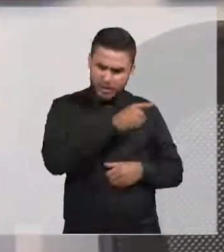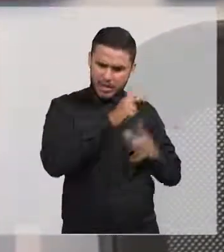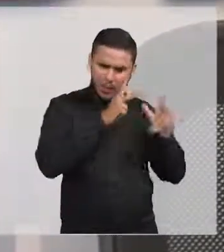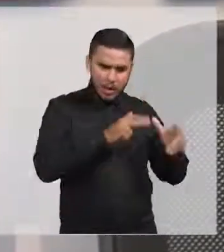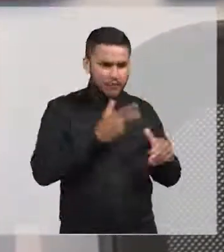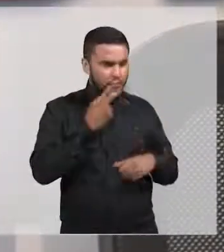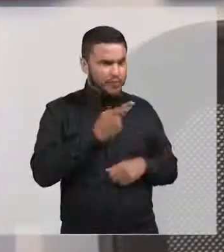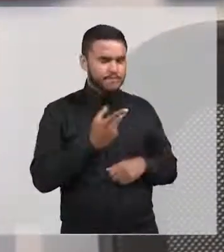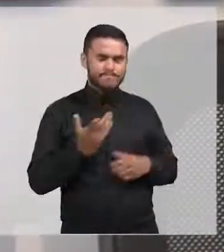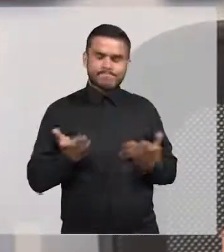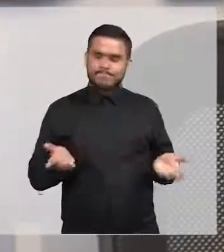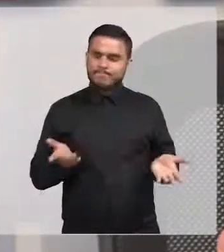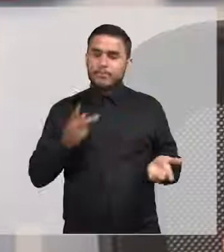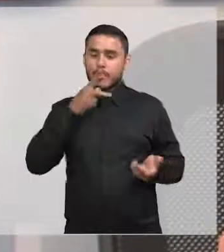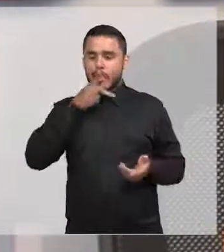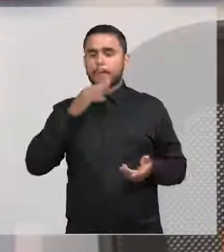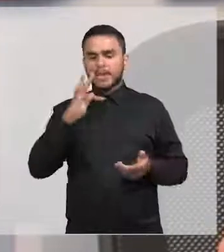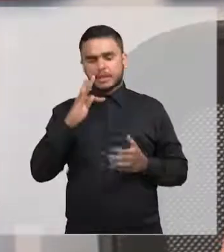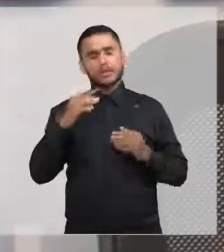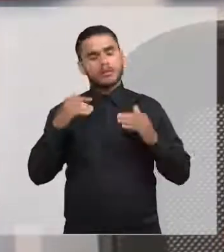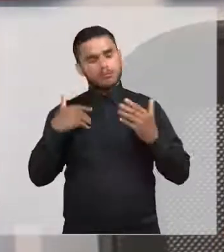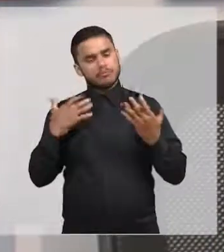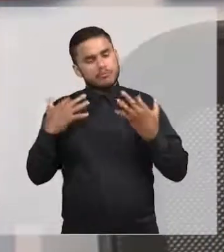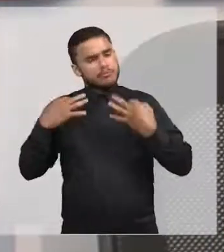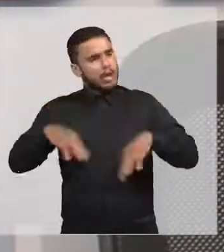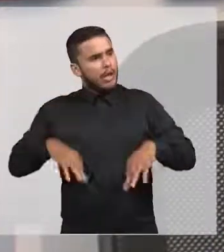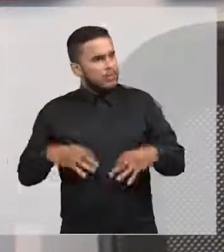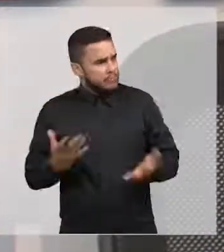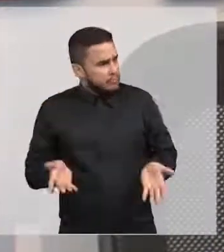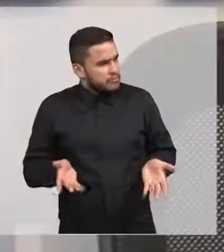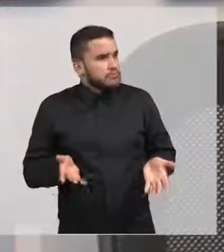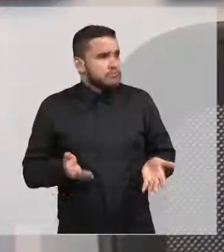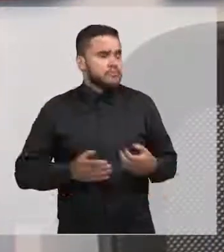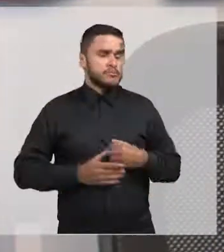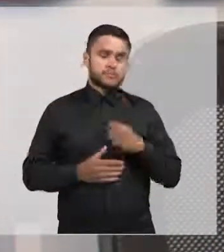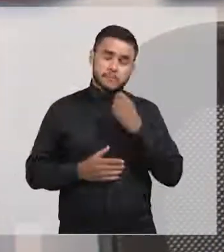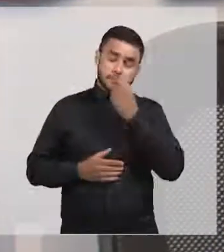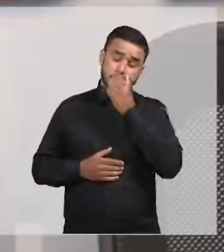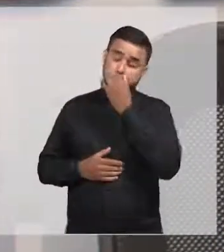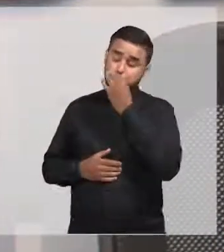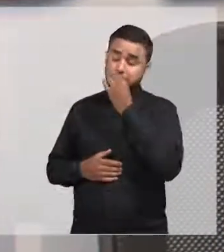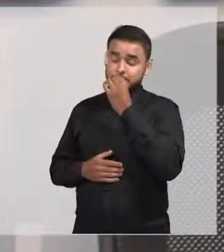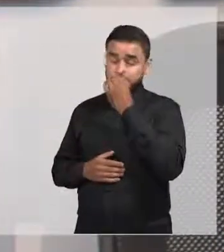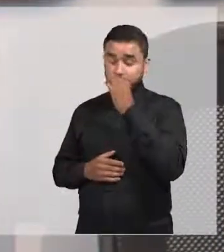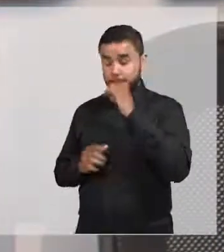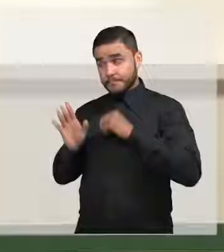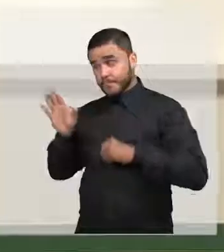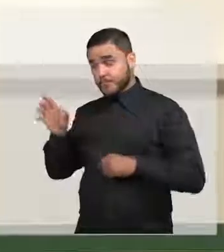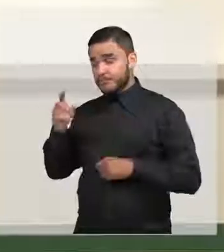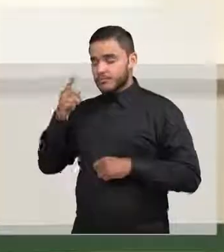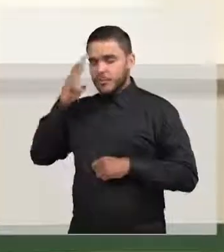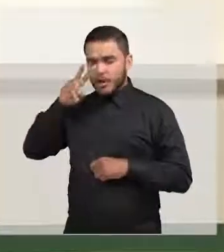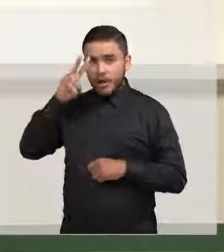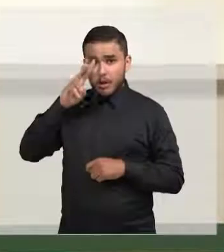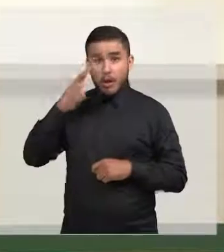Então, preste atenção. É fundamental, inclusive, porque as pessoas que estão na equipe de transição são exatamente as pessoas ligadas aos ministros que já foram escolhidos.